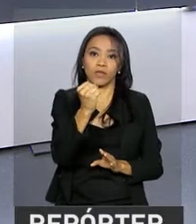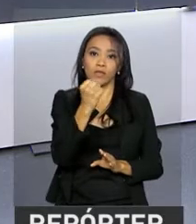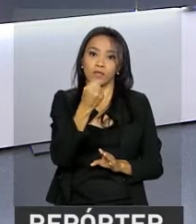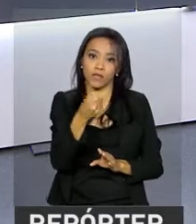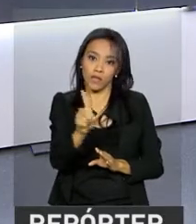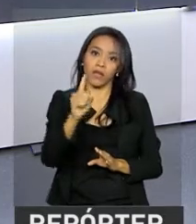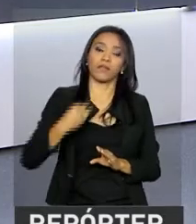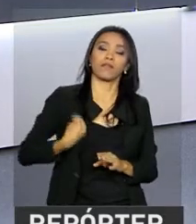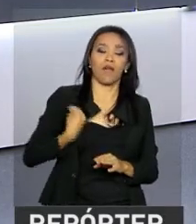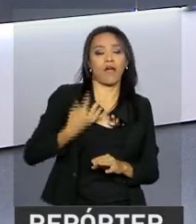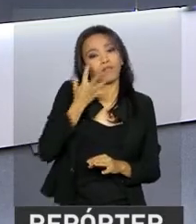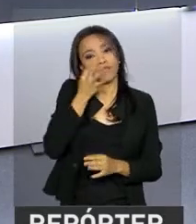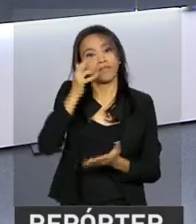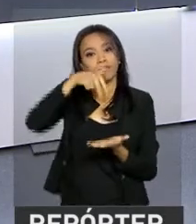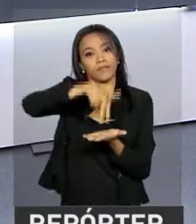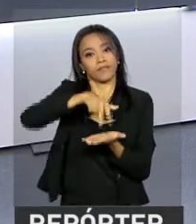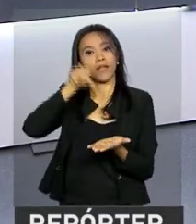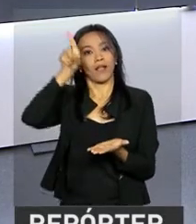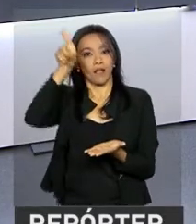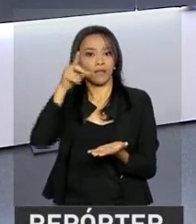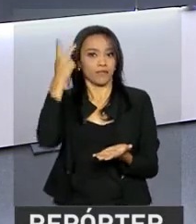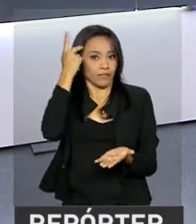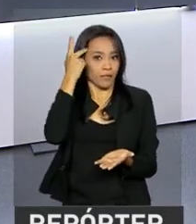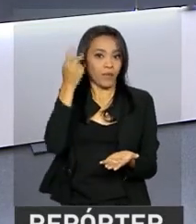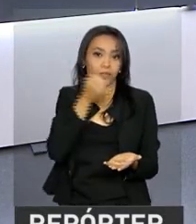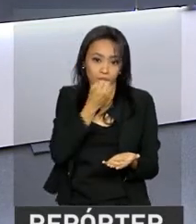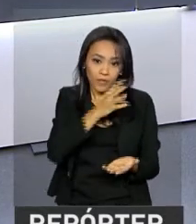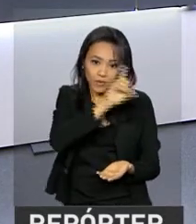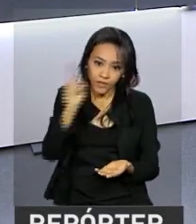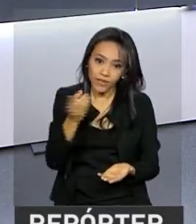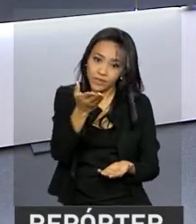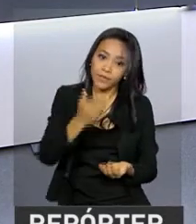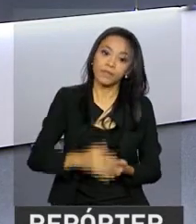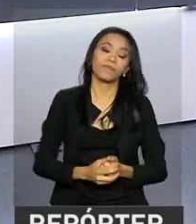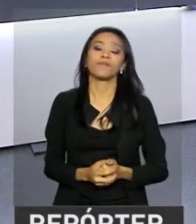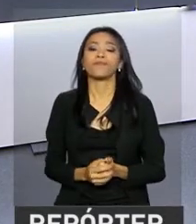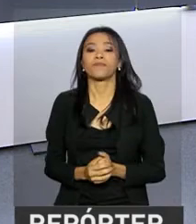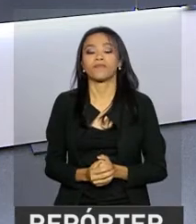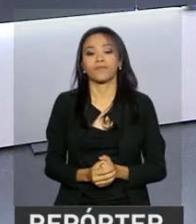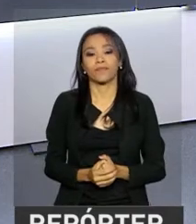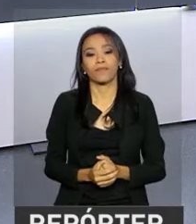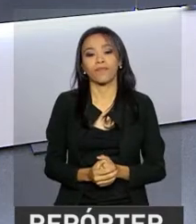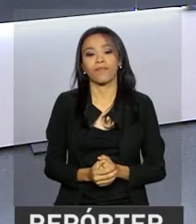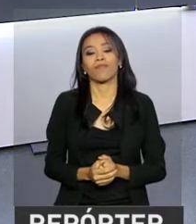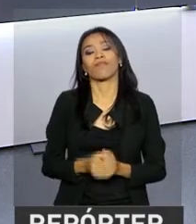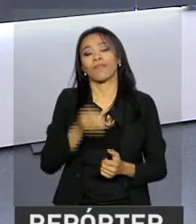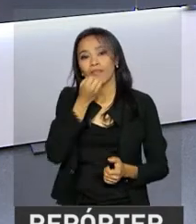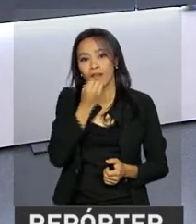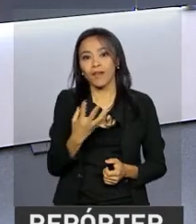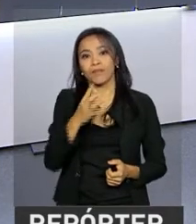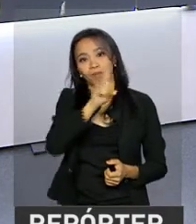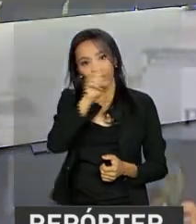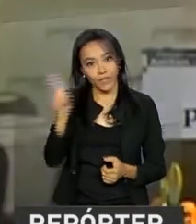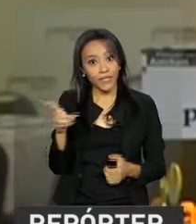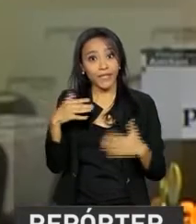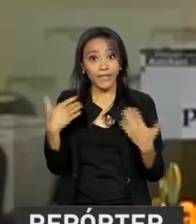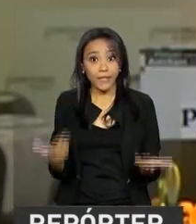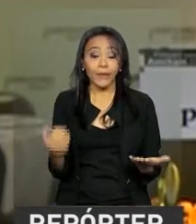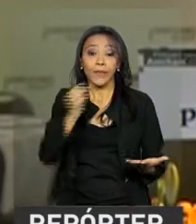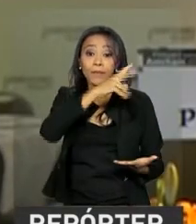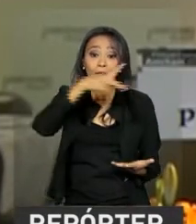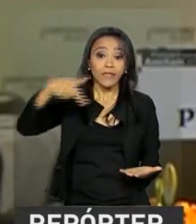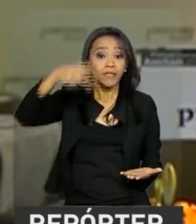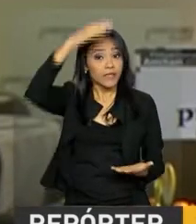direto ao local do evento pois é bom dia pra você além do bom dia presidente michel temer